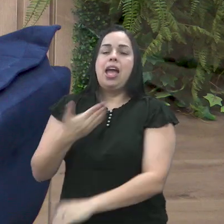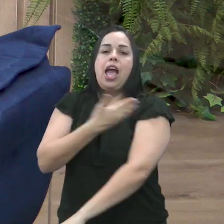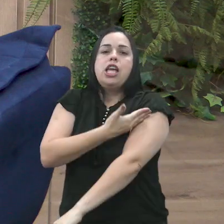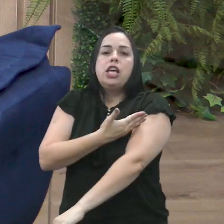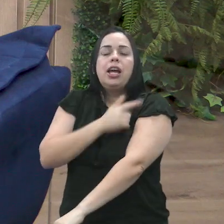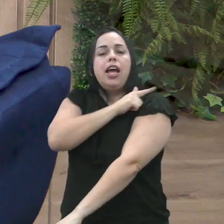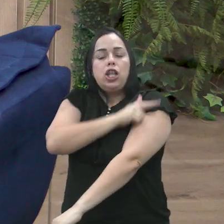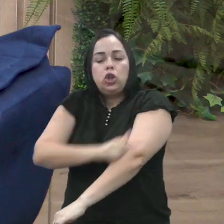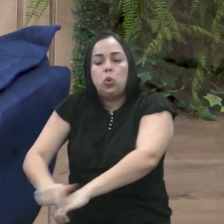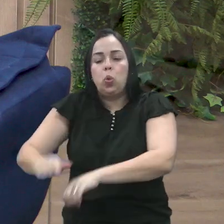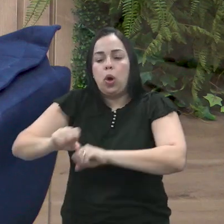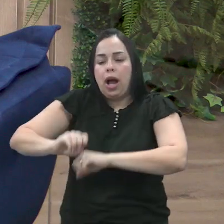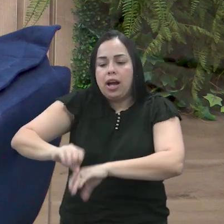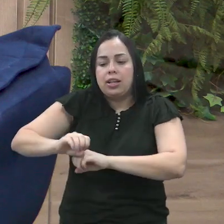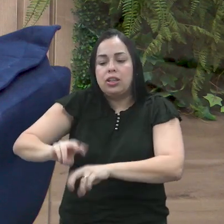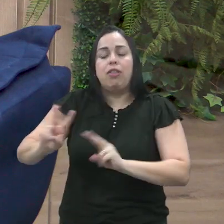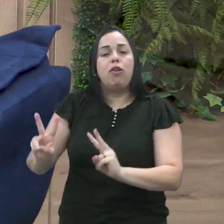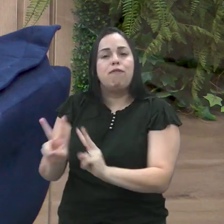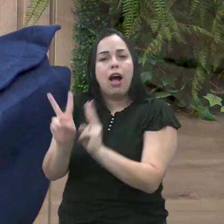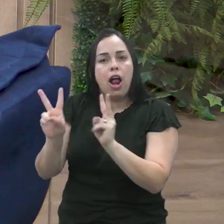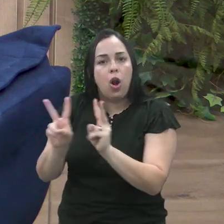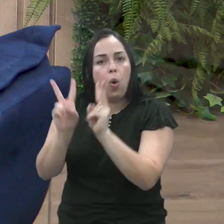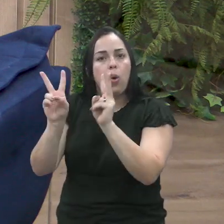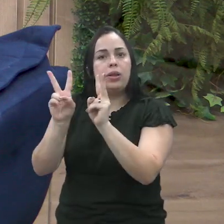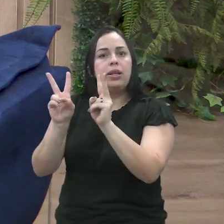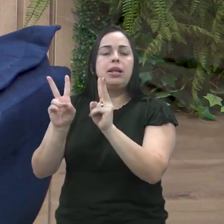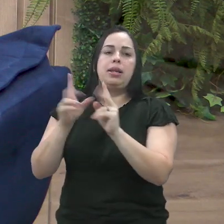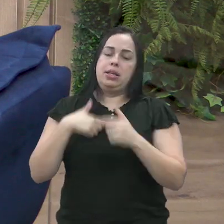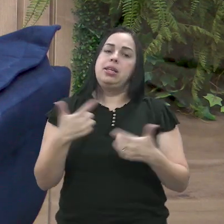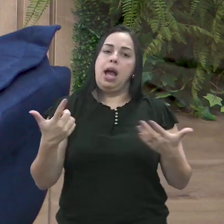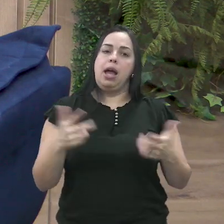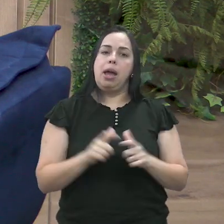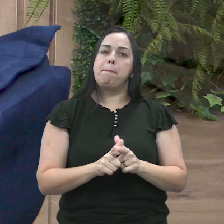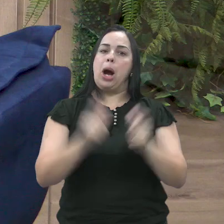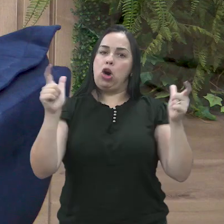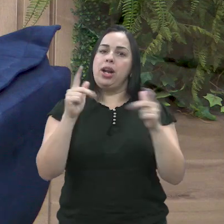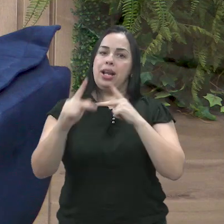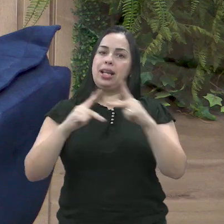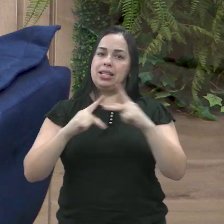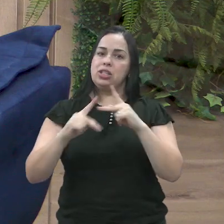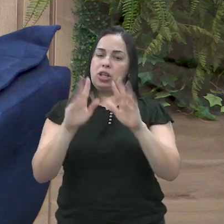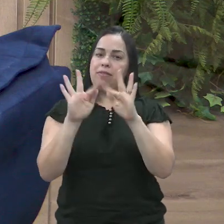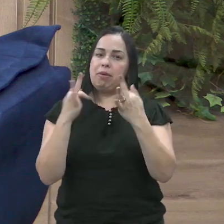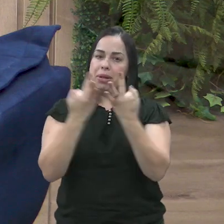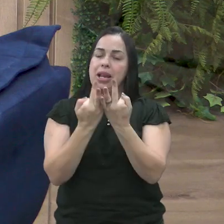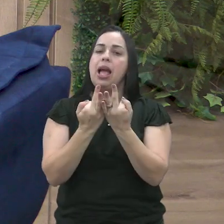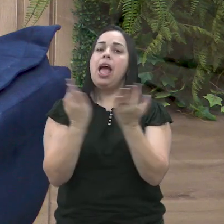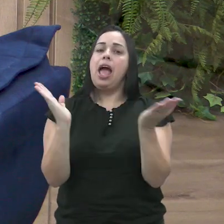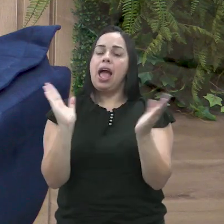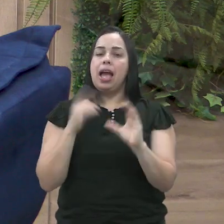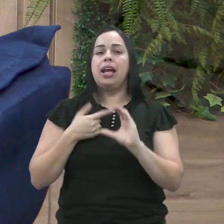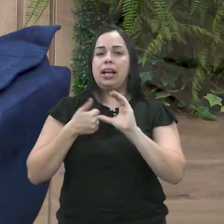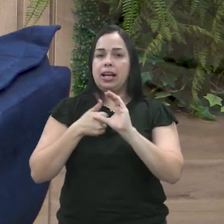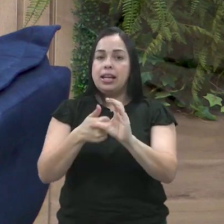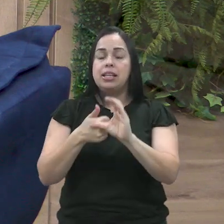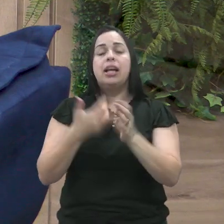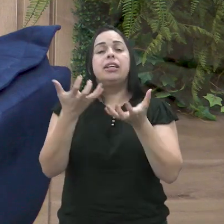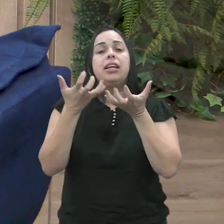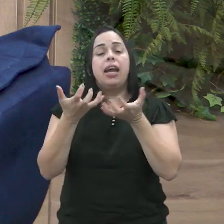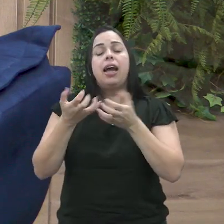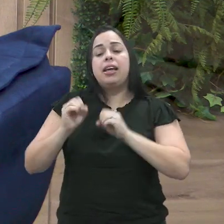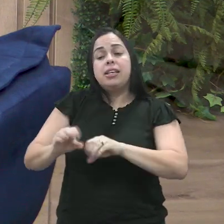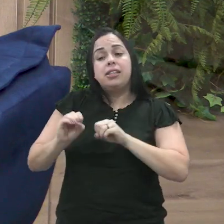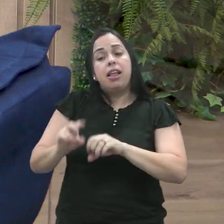de educar esse jovem dentro dos princípios e valores da maioria das nossas famílias aqui em São José dos Campos, que são famílias cristãs e que